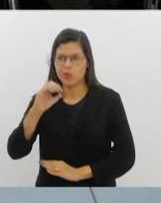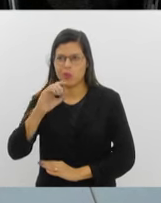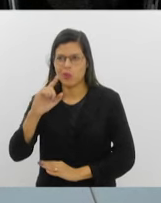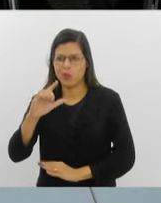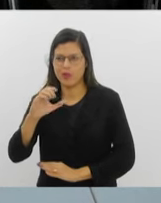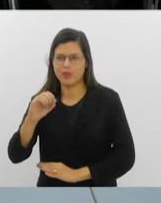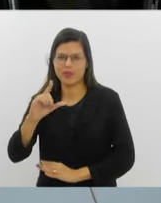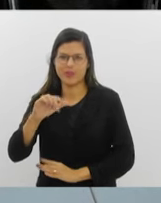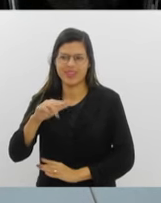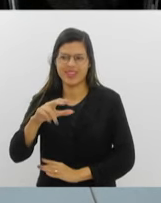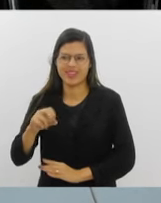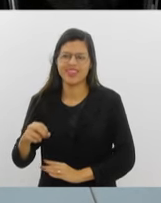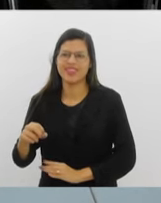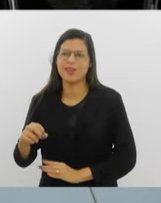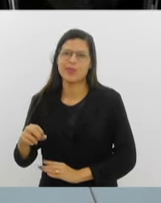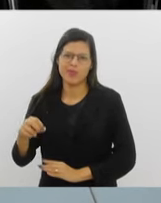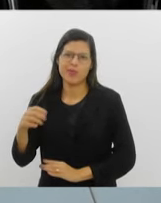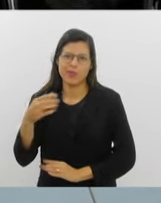o Google.